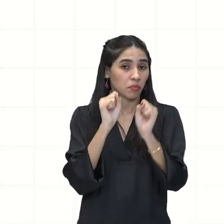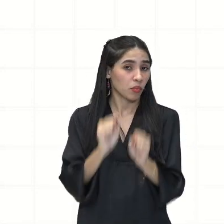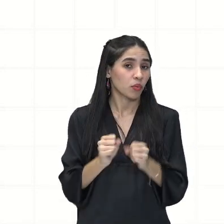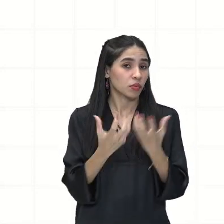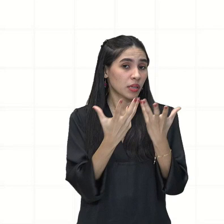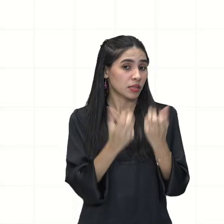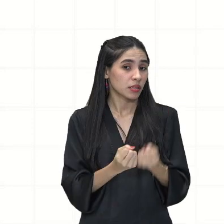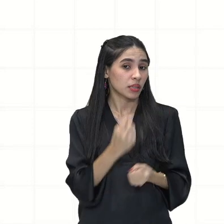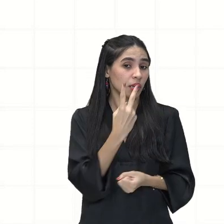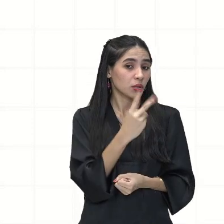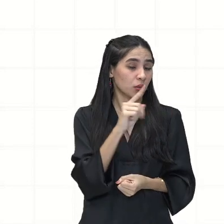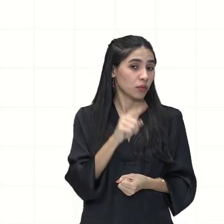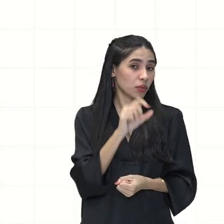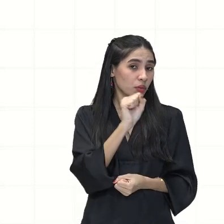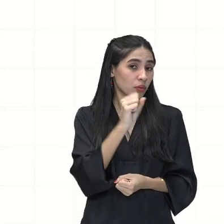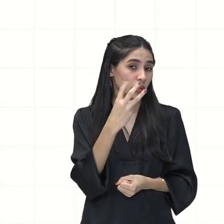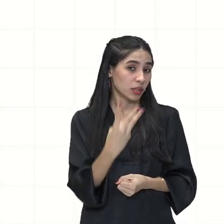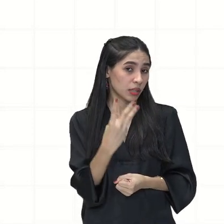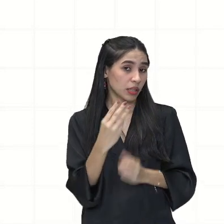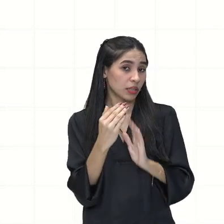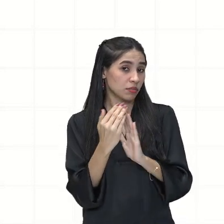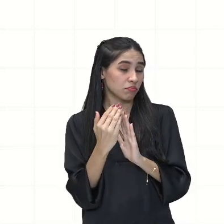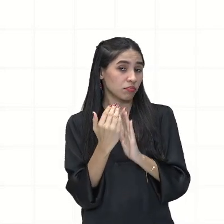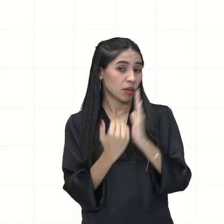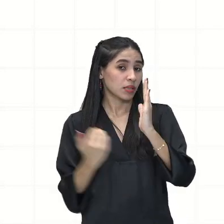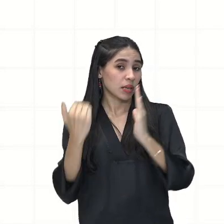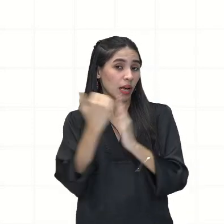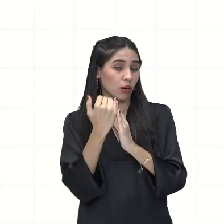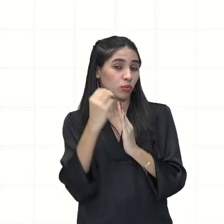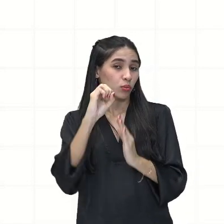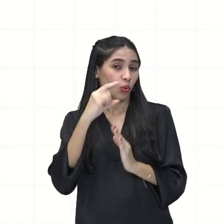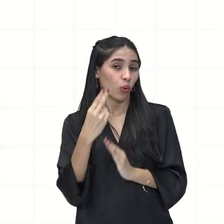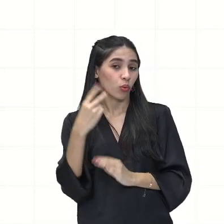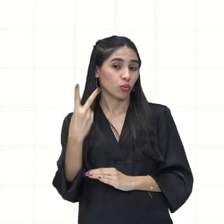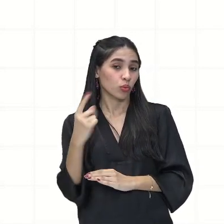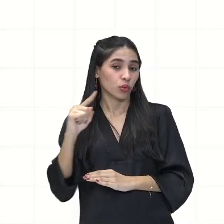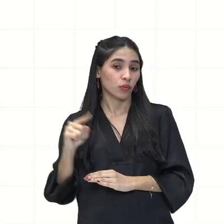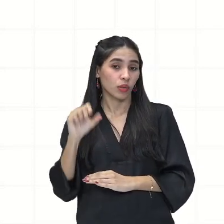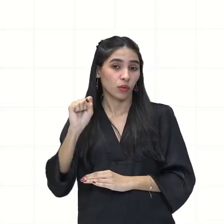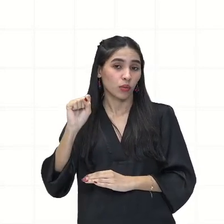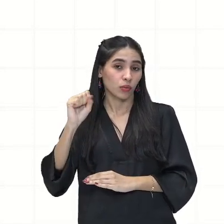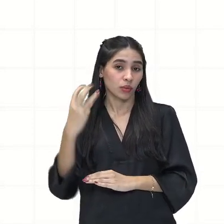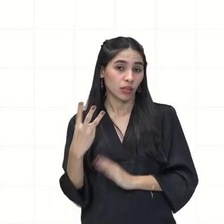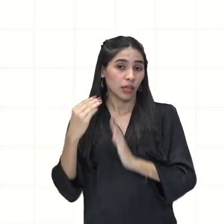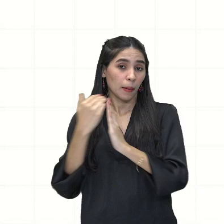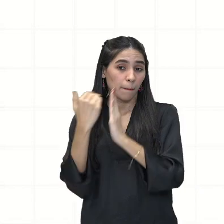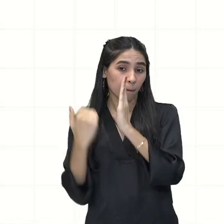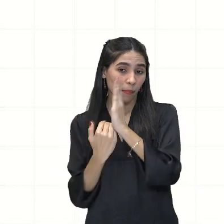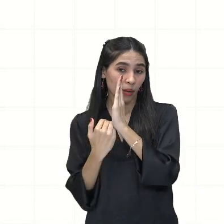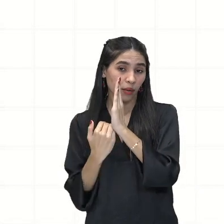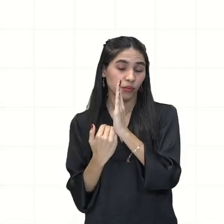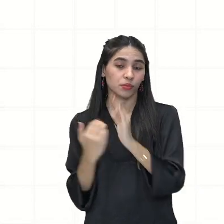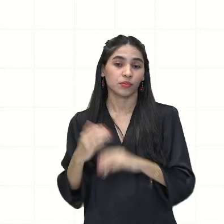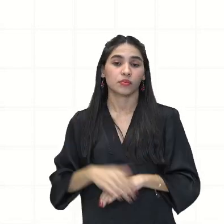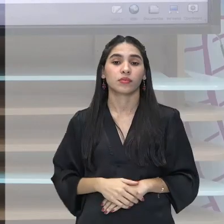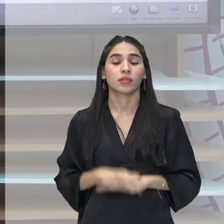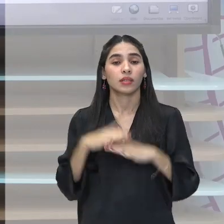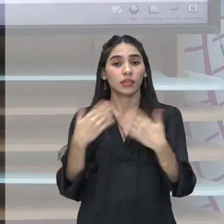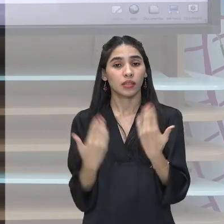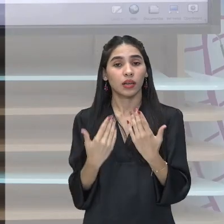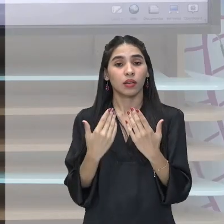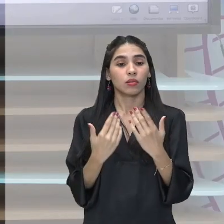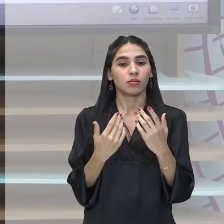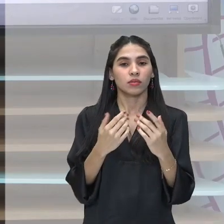considerar 2,83 para cima ou 2,83 para baixo. Então, esse sinal